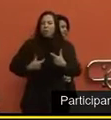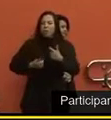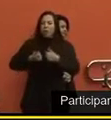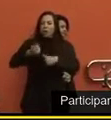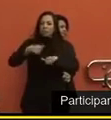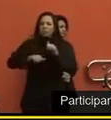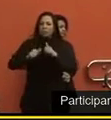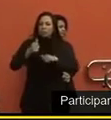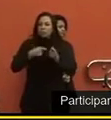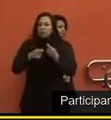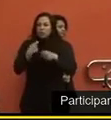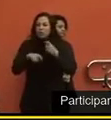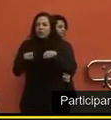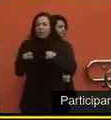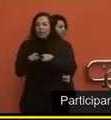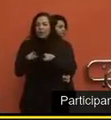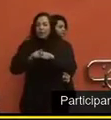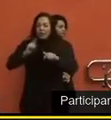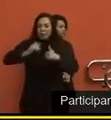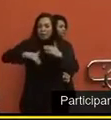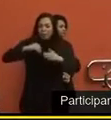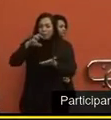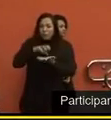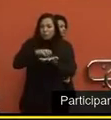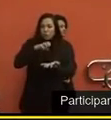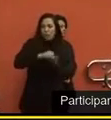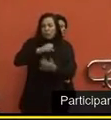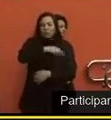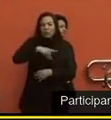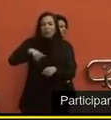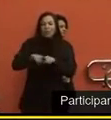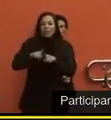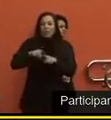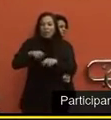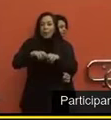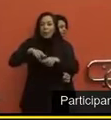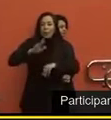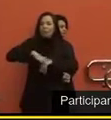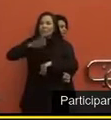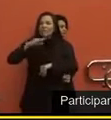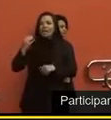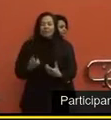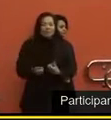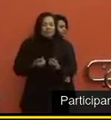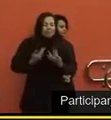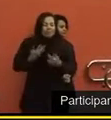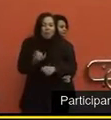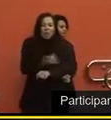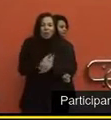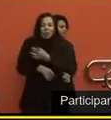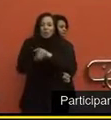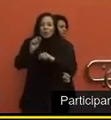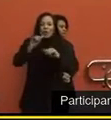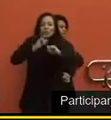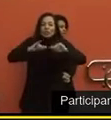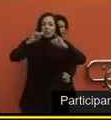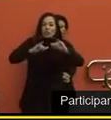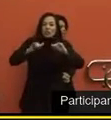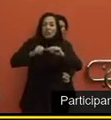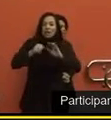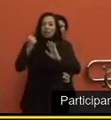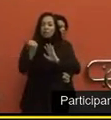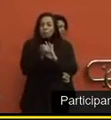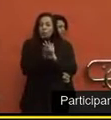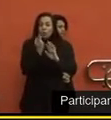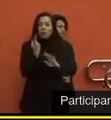do Ministério Público, mas também nos remete ao momento mais emocionante que vivemos no concurso, o de divulgação das notas da última prova